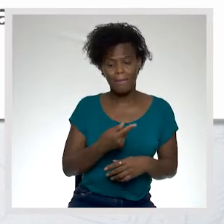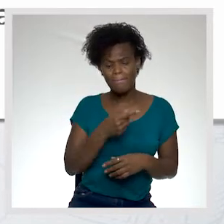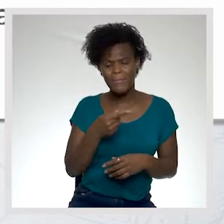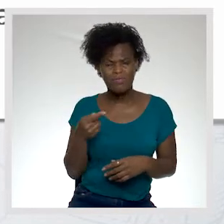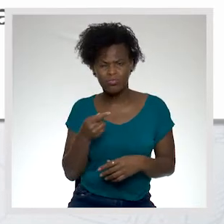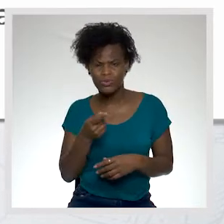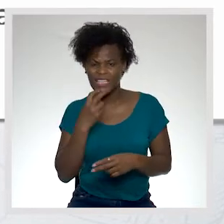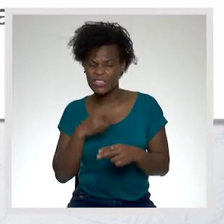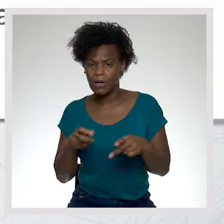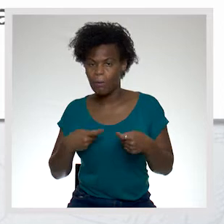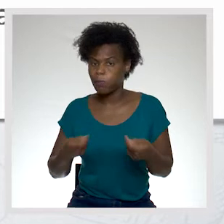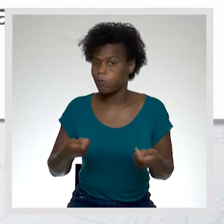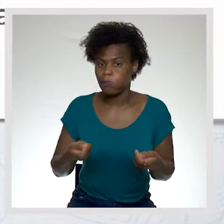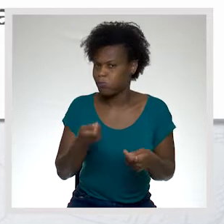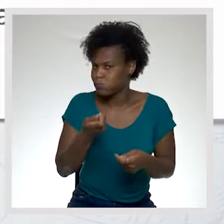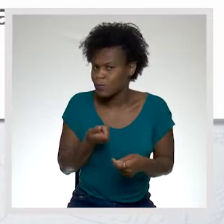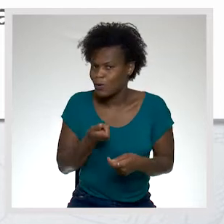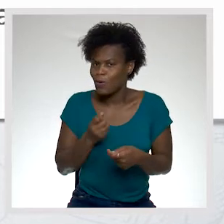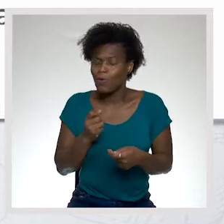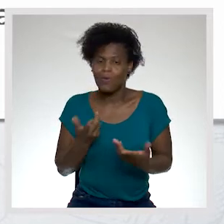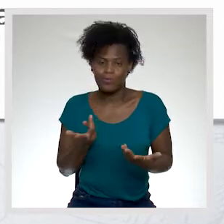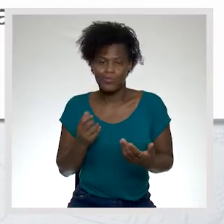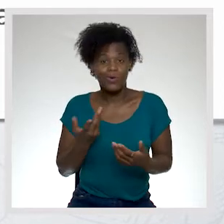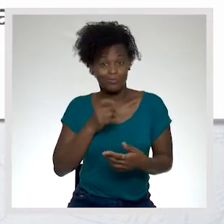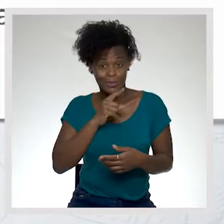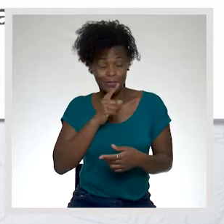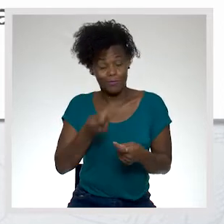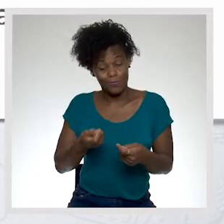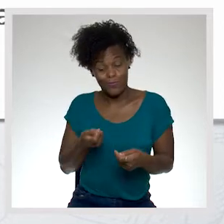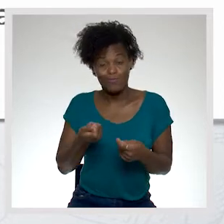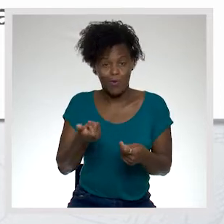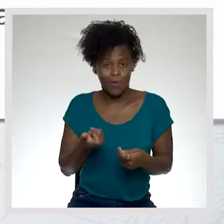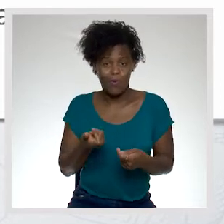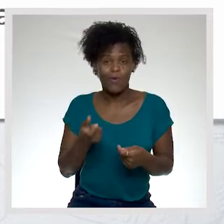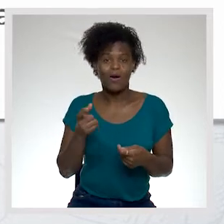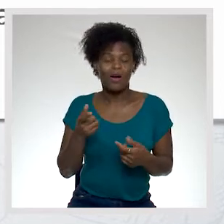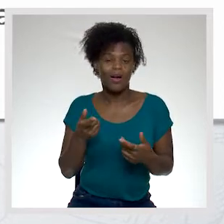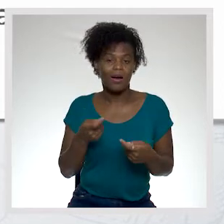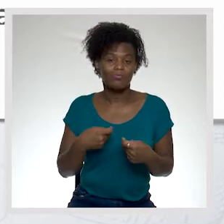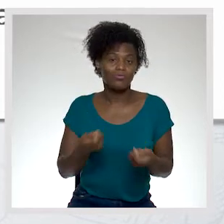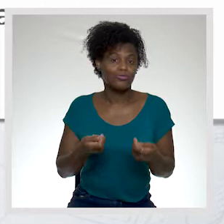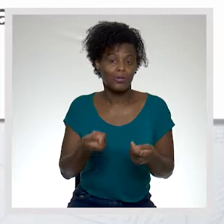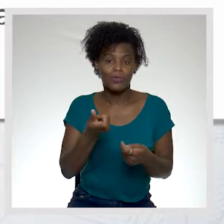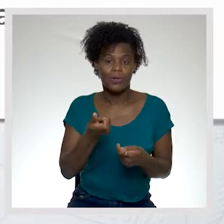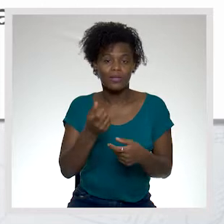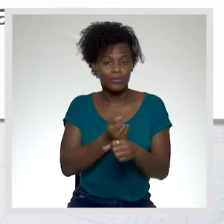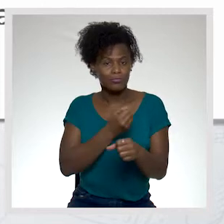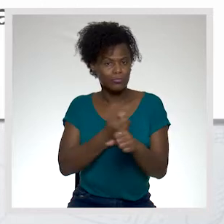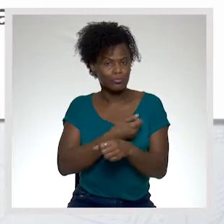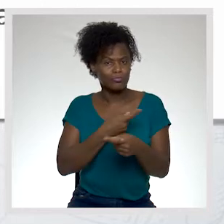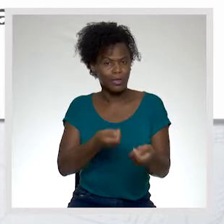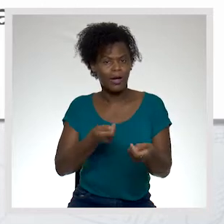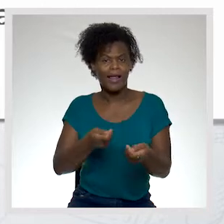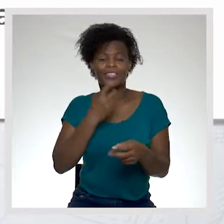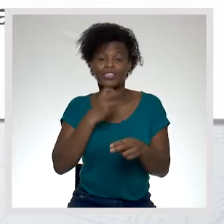energia quanto possível. Apostar nas energias renováveis, aumentar